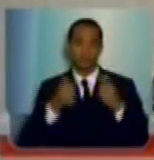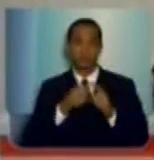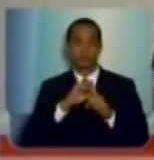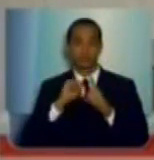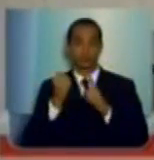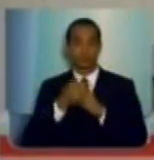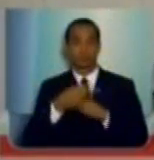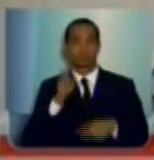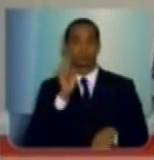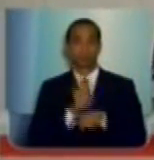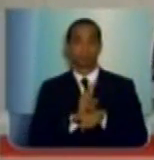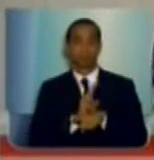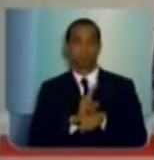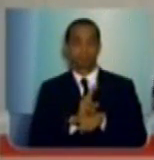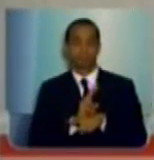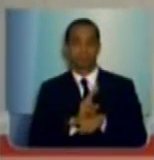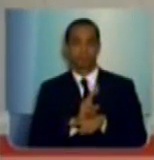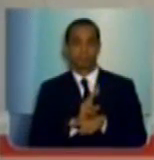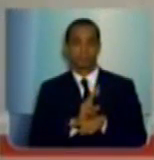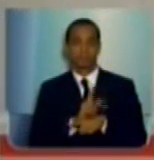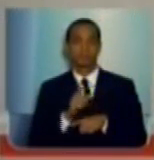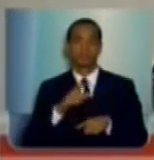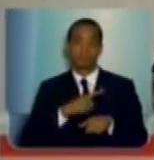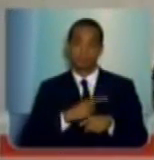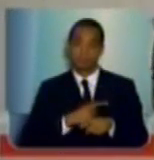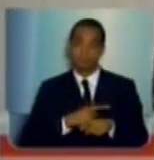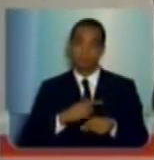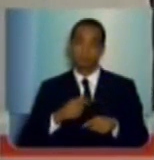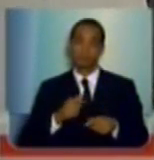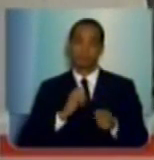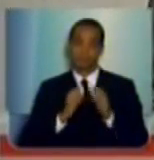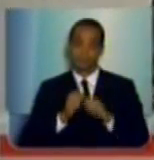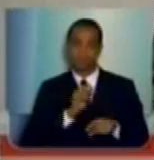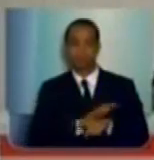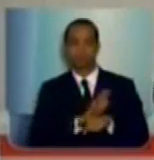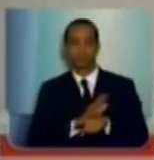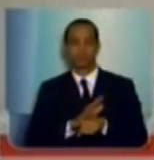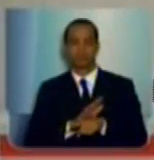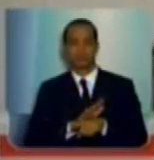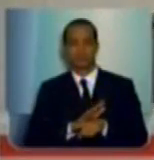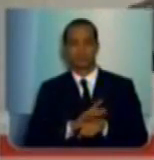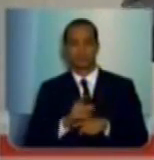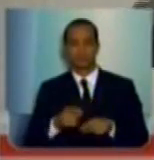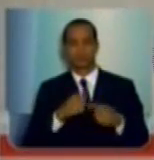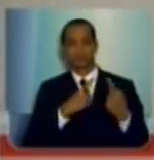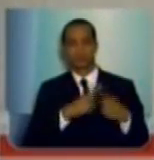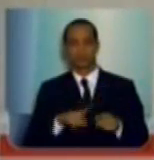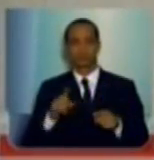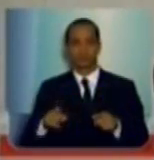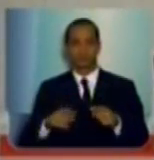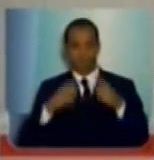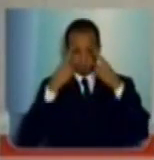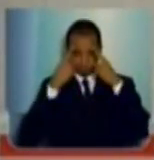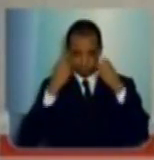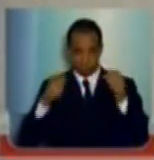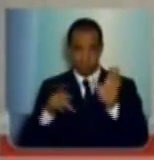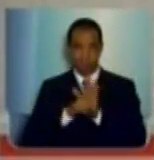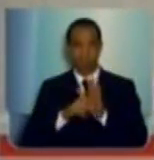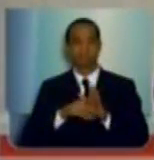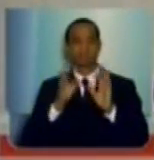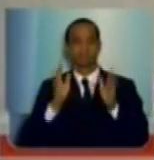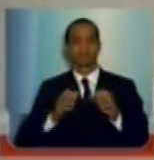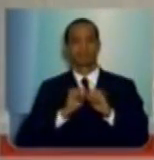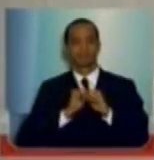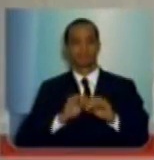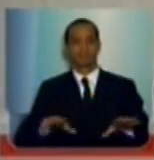escolar seja protegida que haja um um processo ali de prevenção contra essa tenebrosa violência que